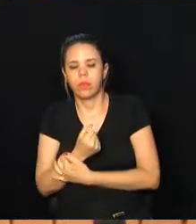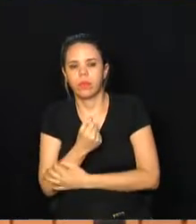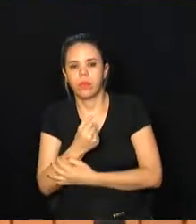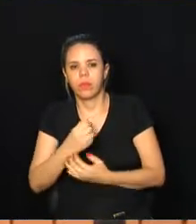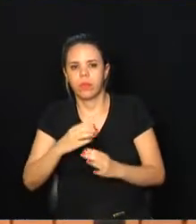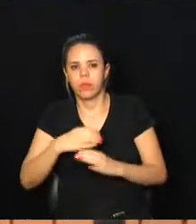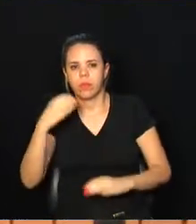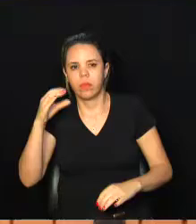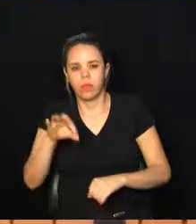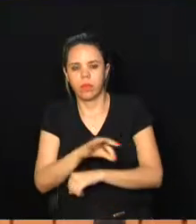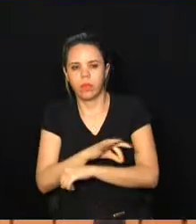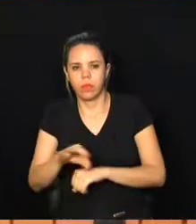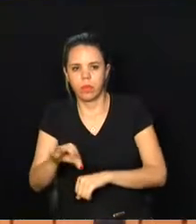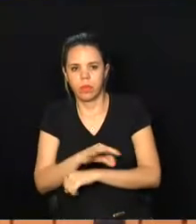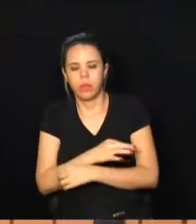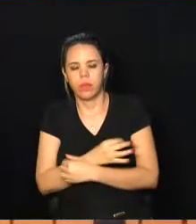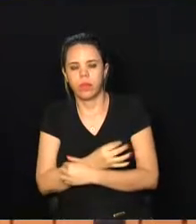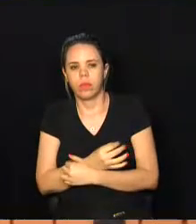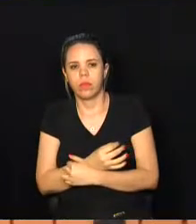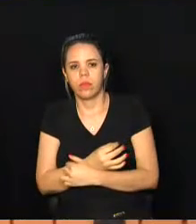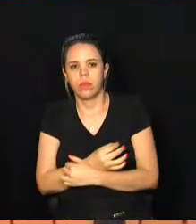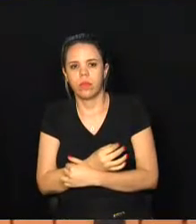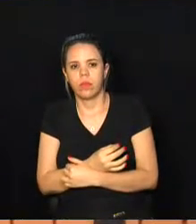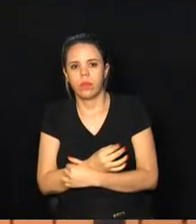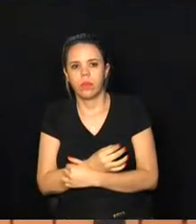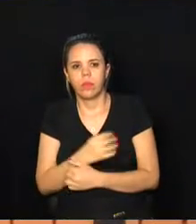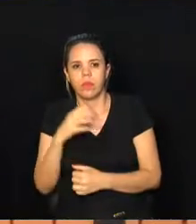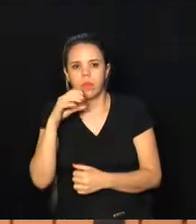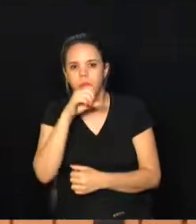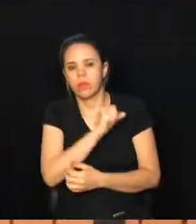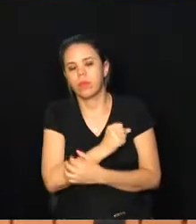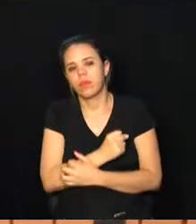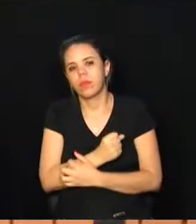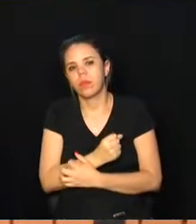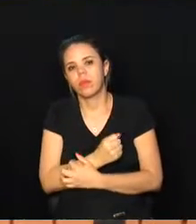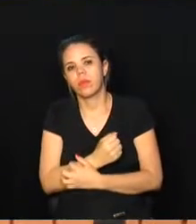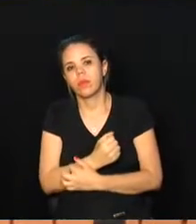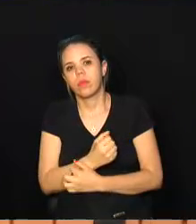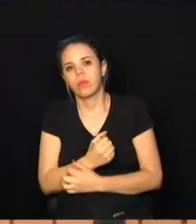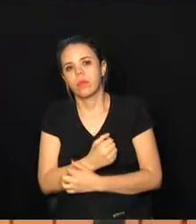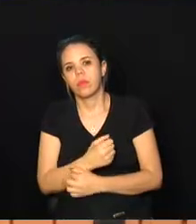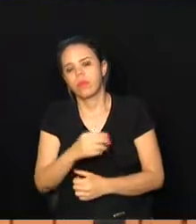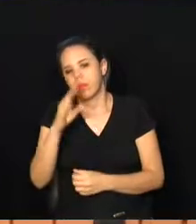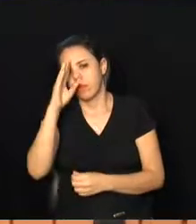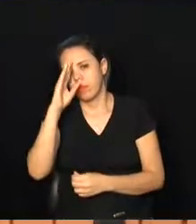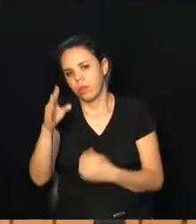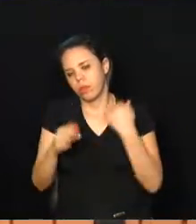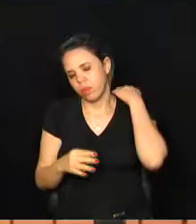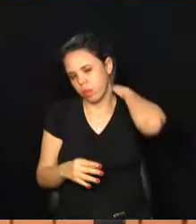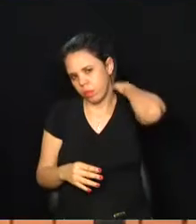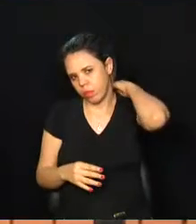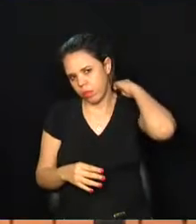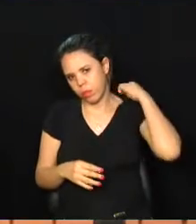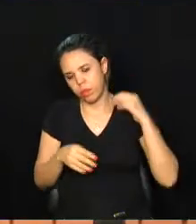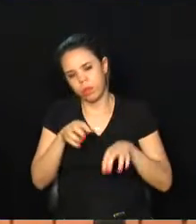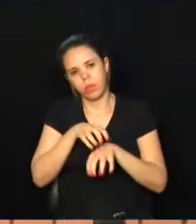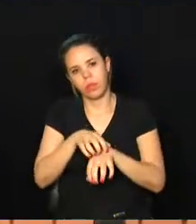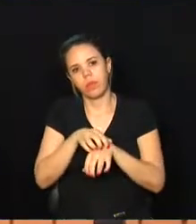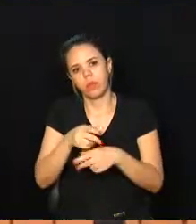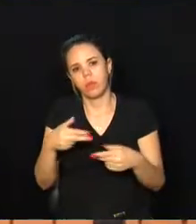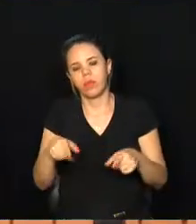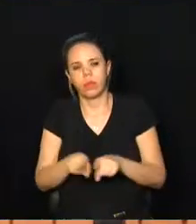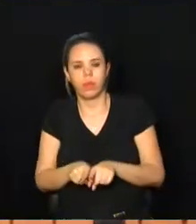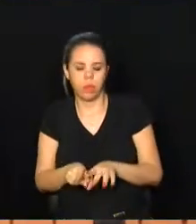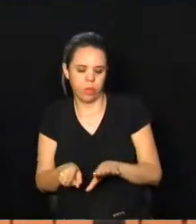engenharia, arquitetura, planejamento, estão sendo muito rápidas, né? Principalmente na parte de transporte, na